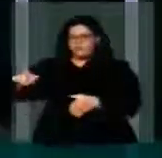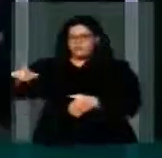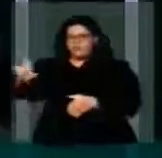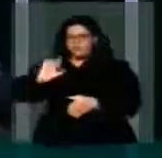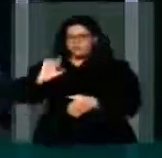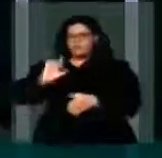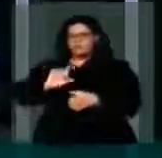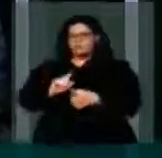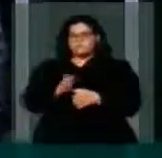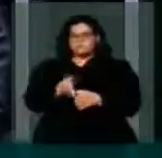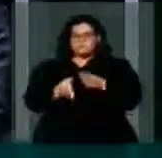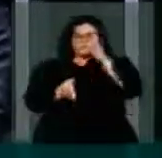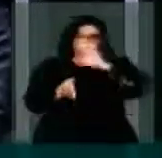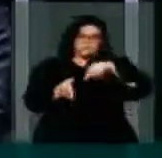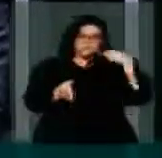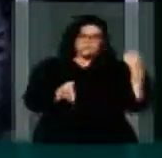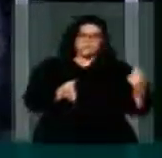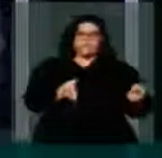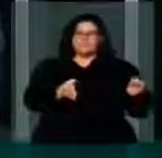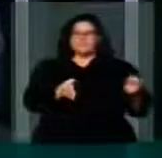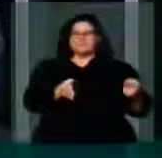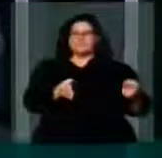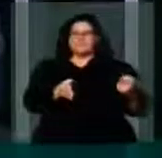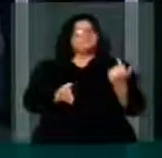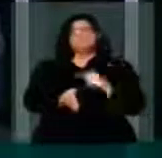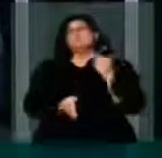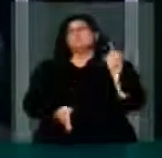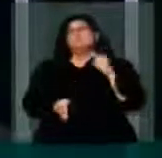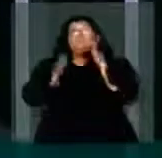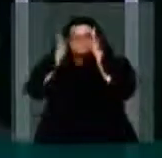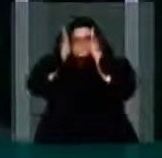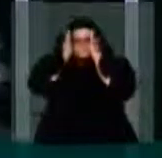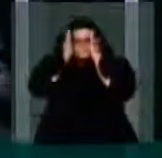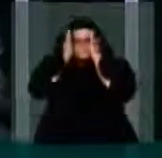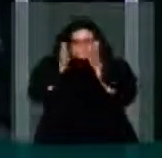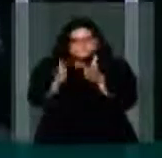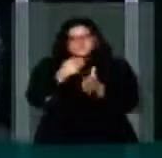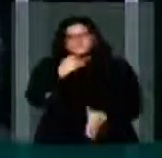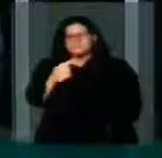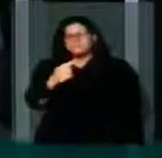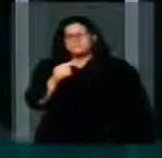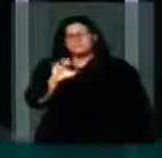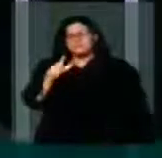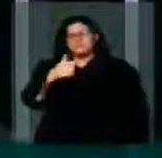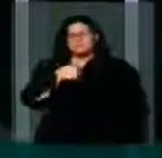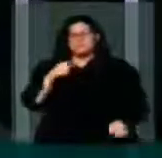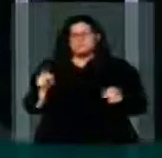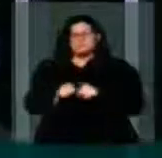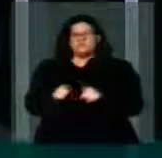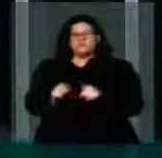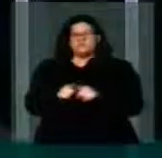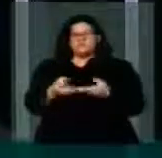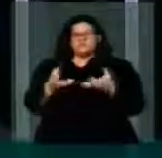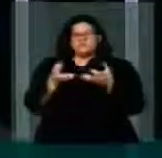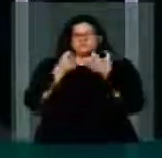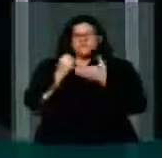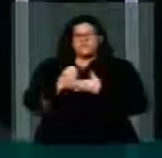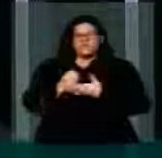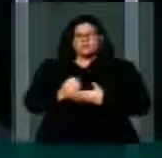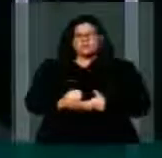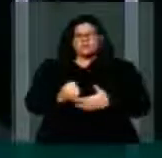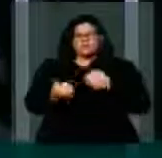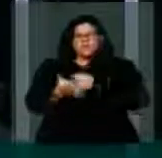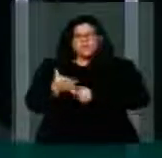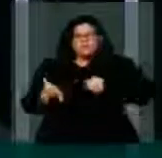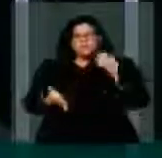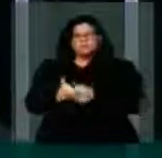antes e depois da sua vinda. Não existe alienação nenhuma. E quero também, claro, como evangelizador, dar a minha contribuição, lutando pela